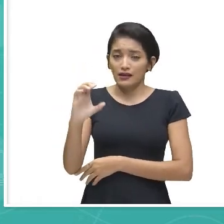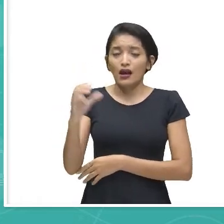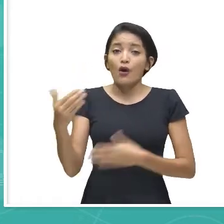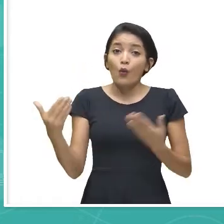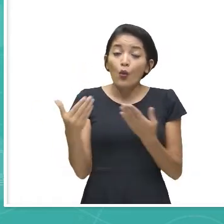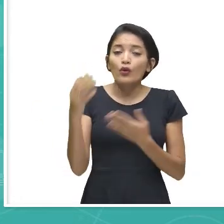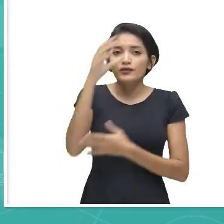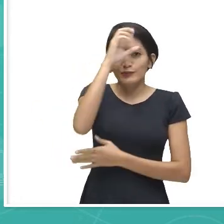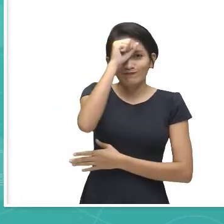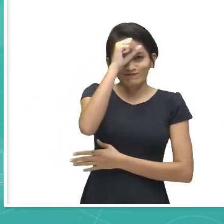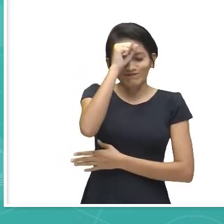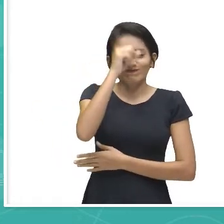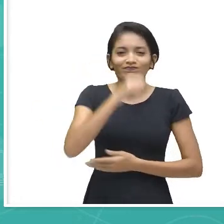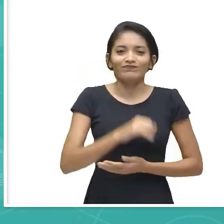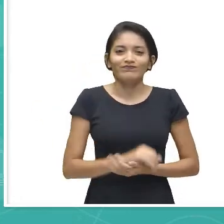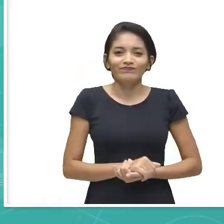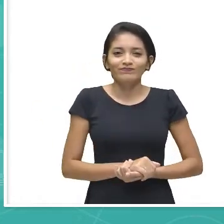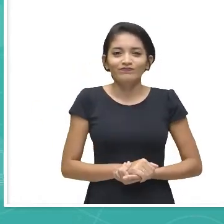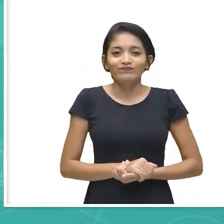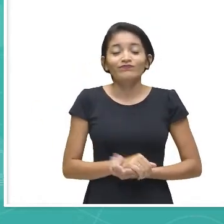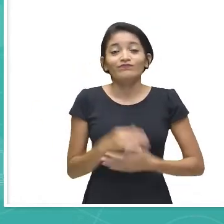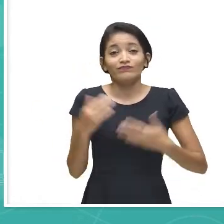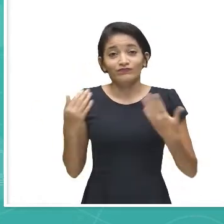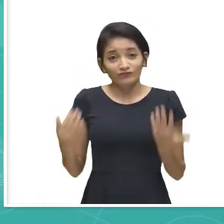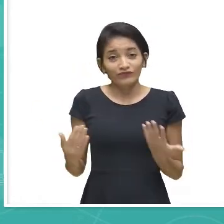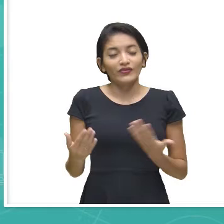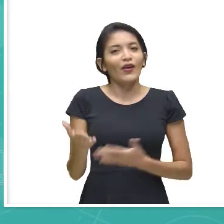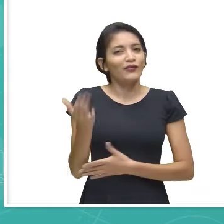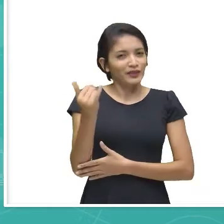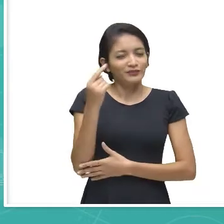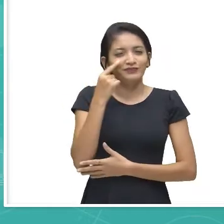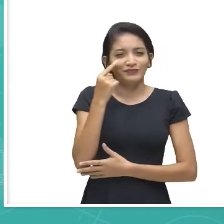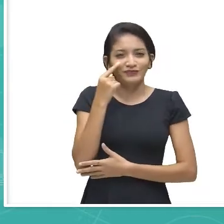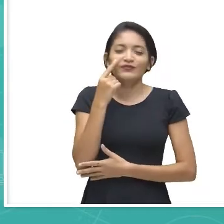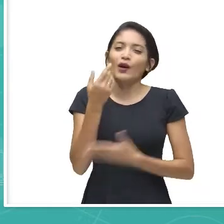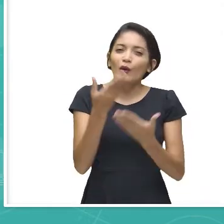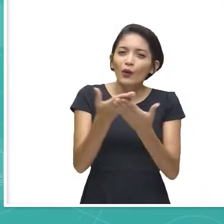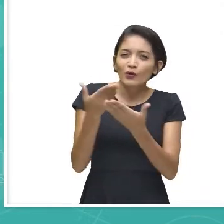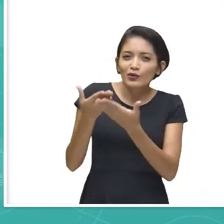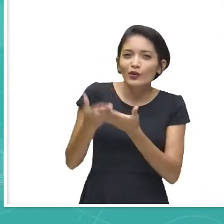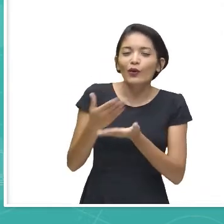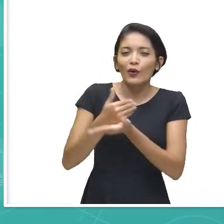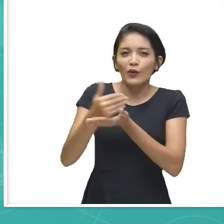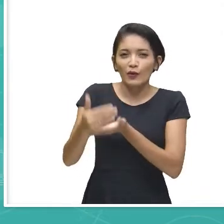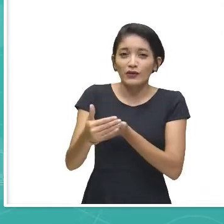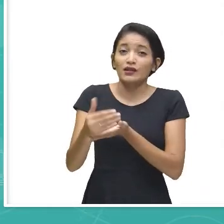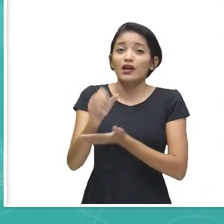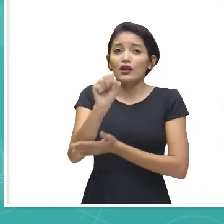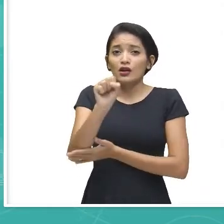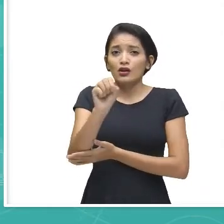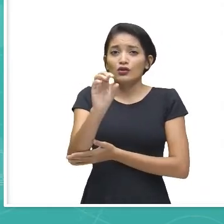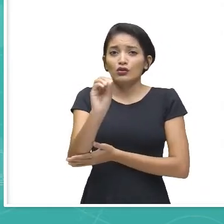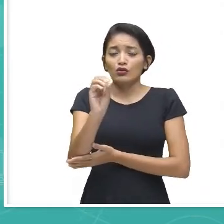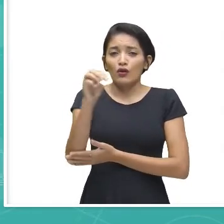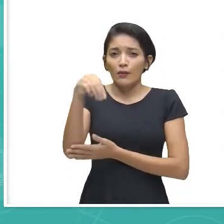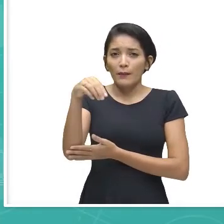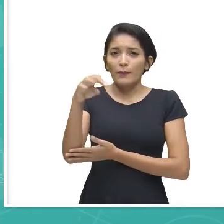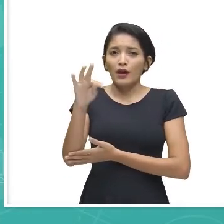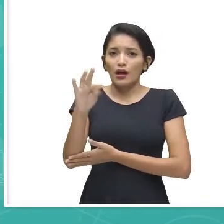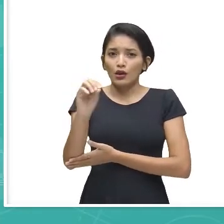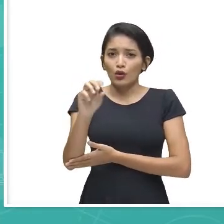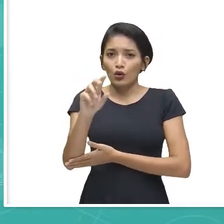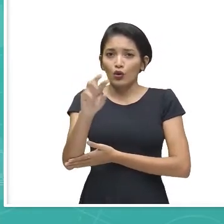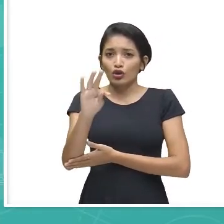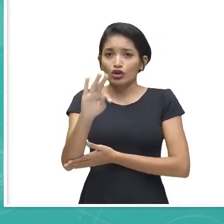aprender na aula de hoje, tá certo? Então vem comigo, vamos começar falando sobre os somatotipos. De olho no nosso